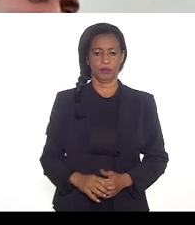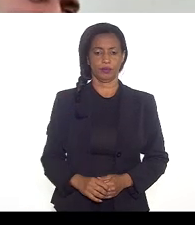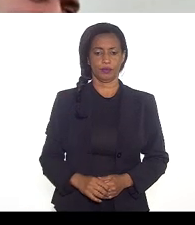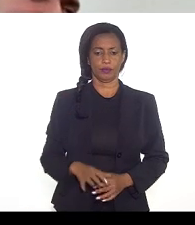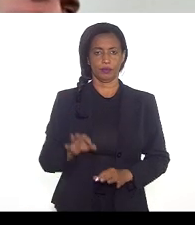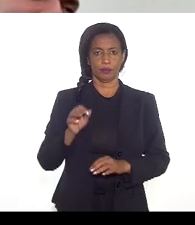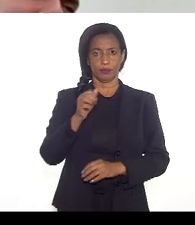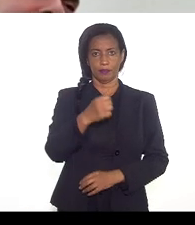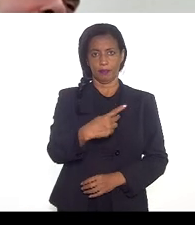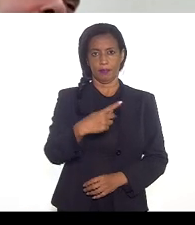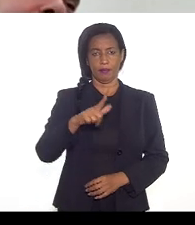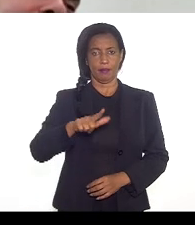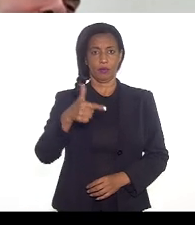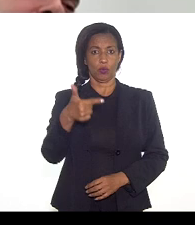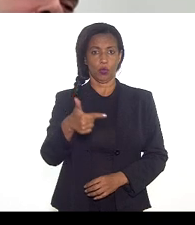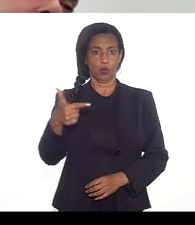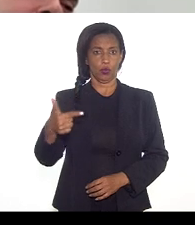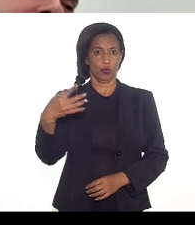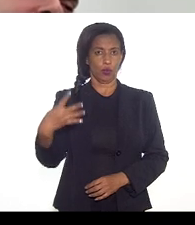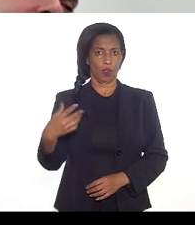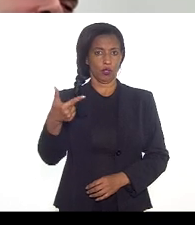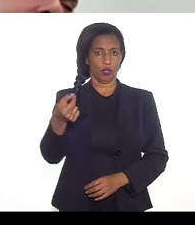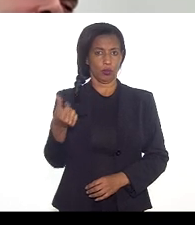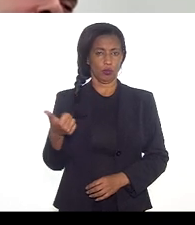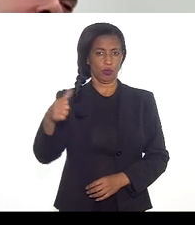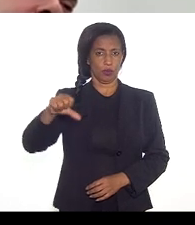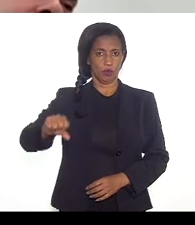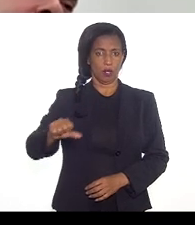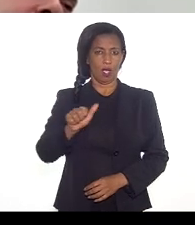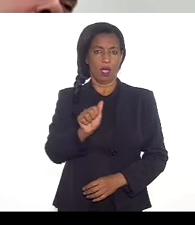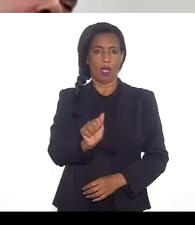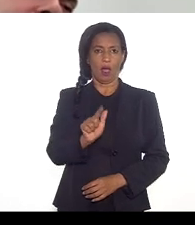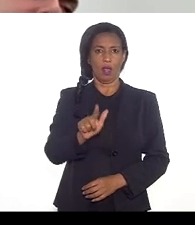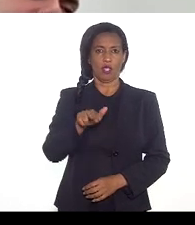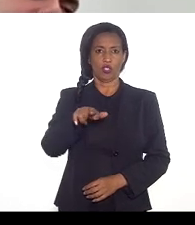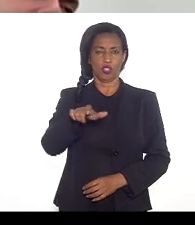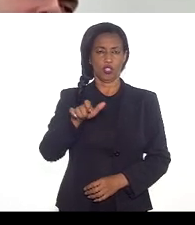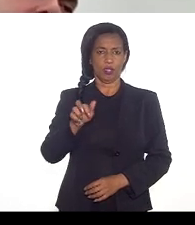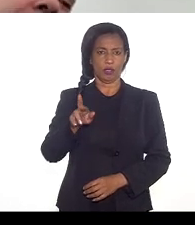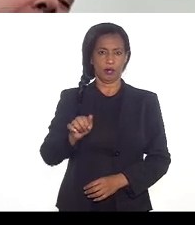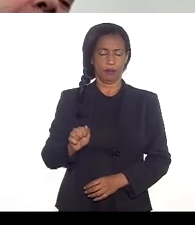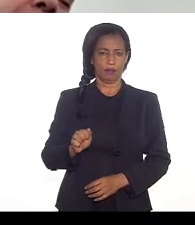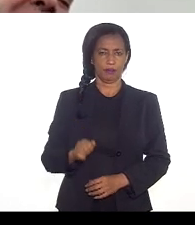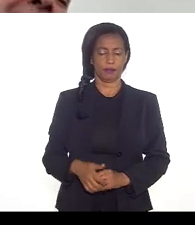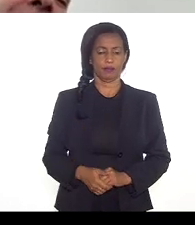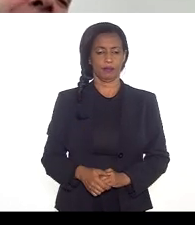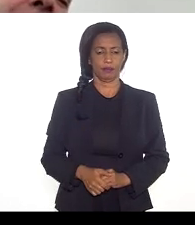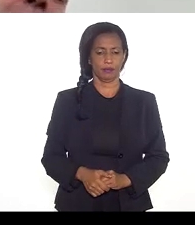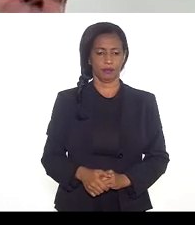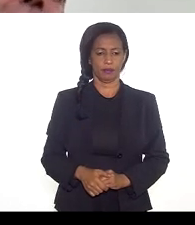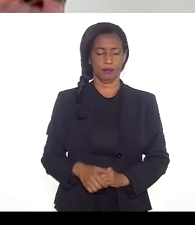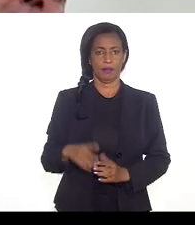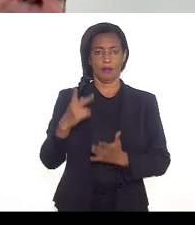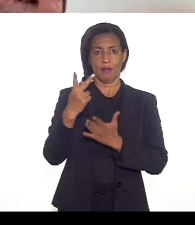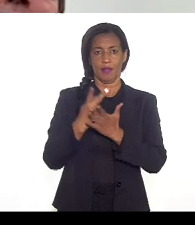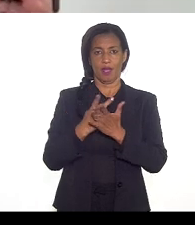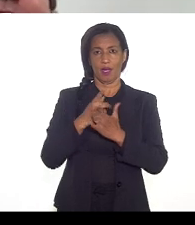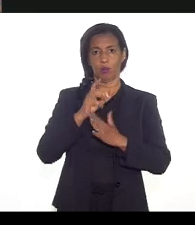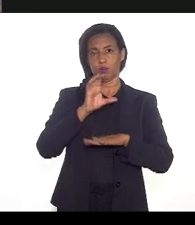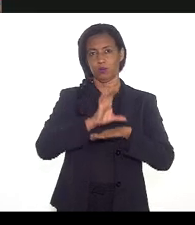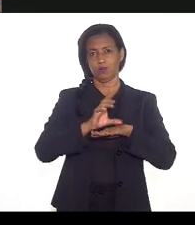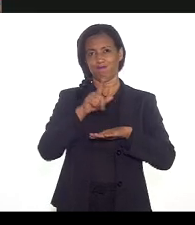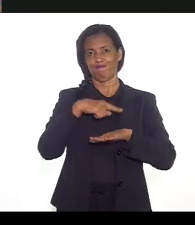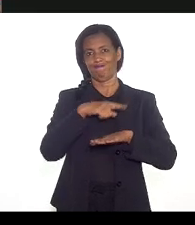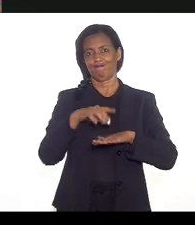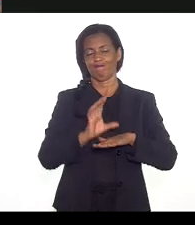Projeto de lei 224 de 2019, deputado Alexandre Freitas, o parecer pela